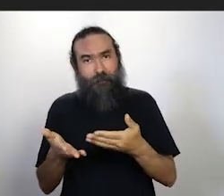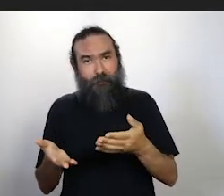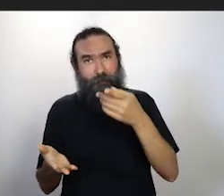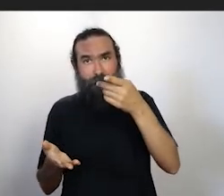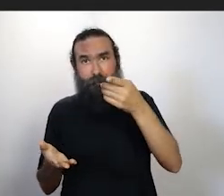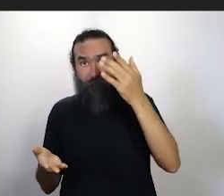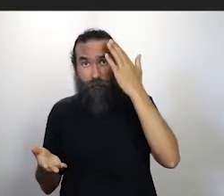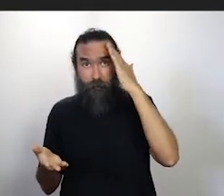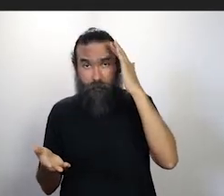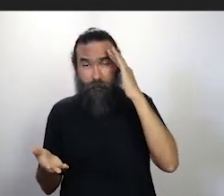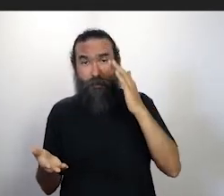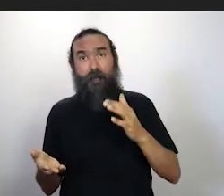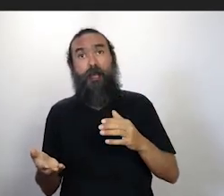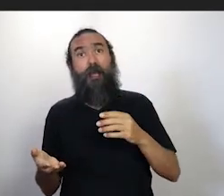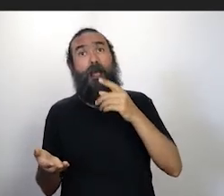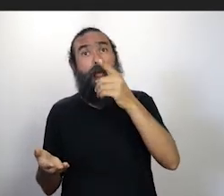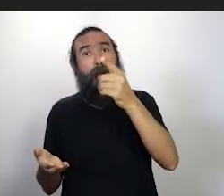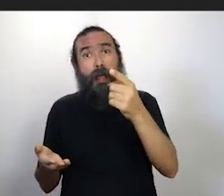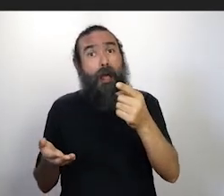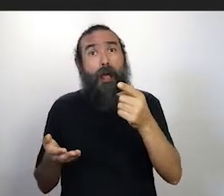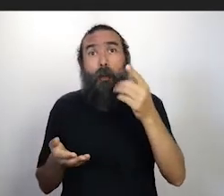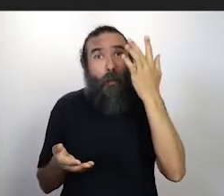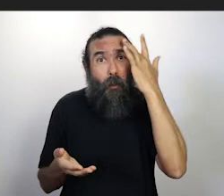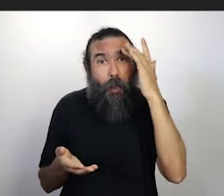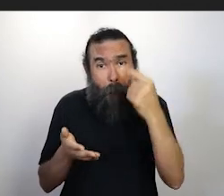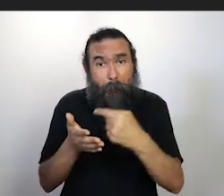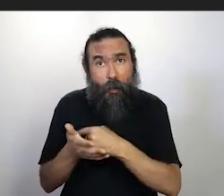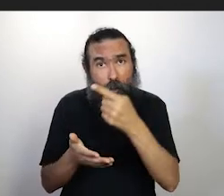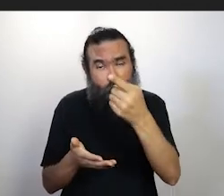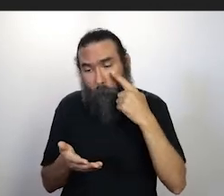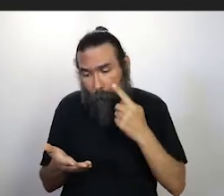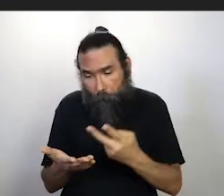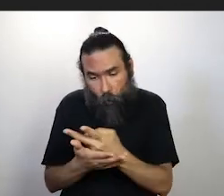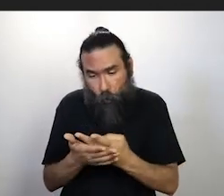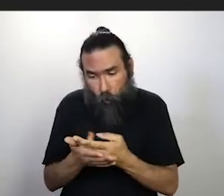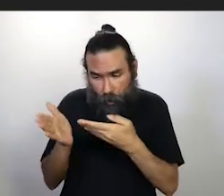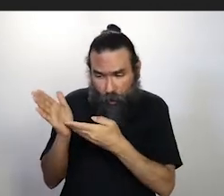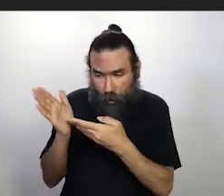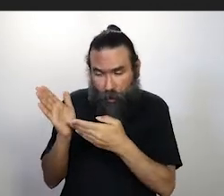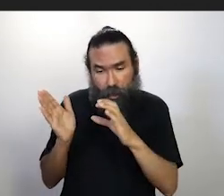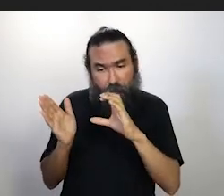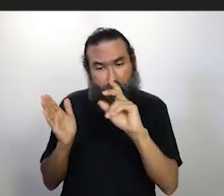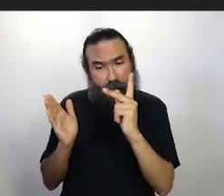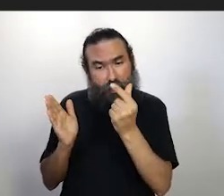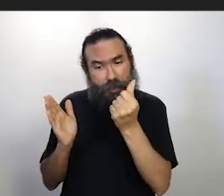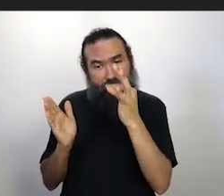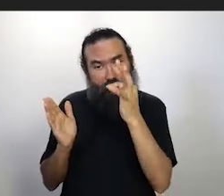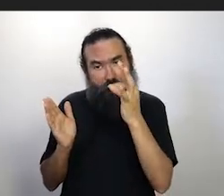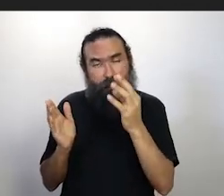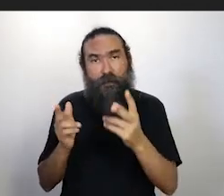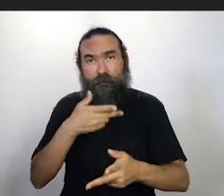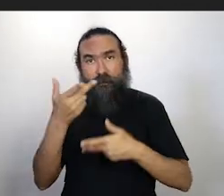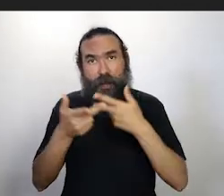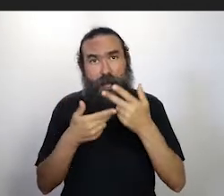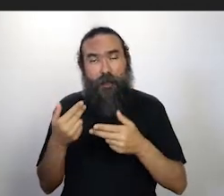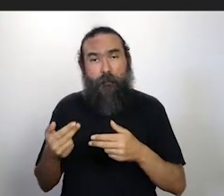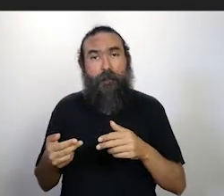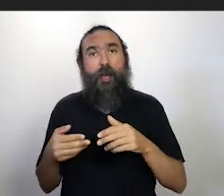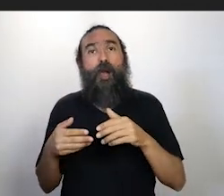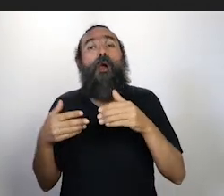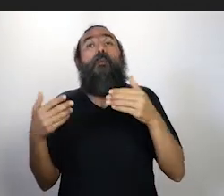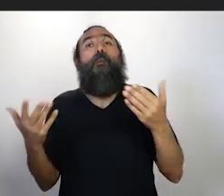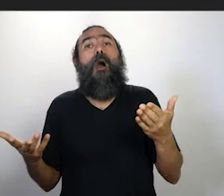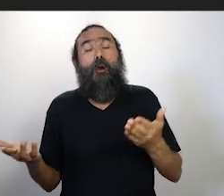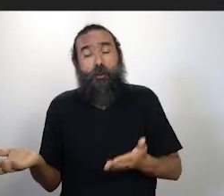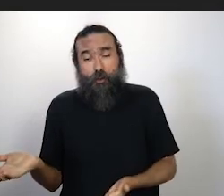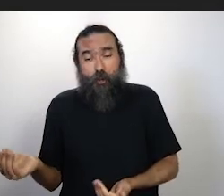ver a pergunta de novo, vocês vão lá no chat, bate-papo, aí tem lá. Qual o lugar de fala de nós, jovem? Eu